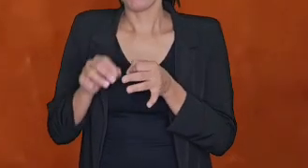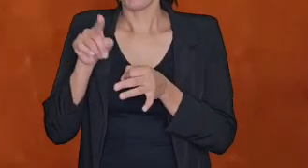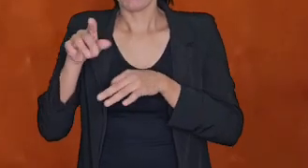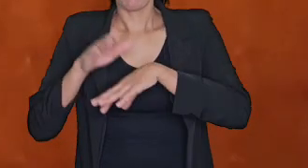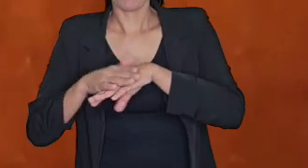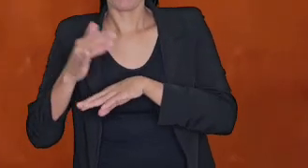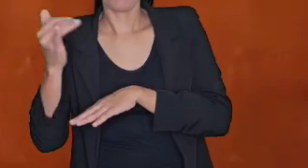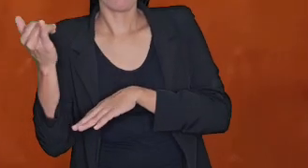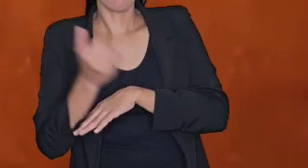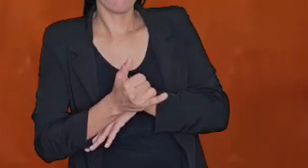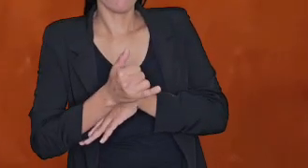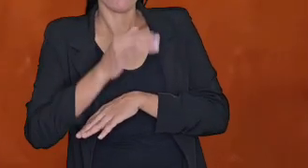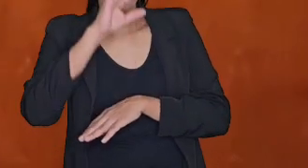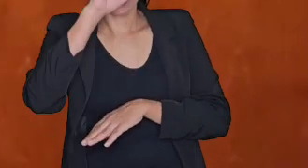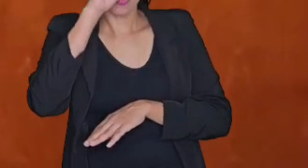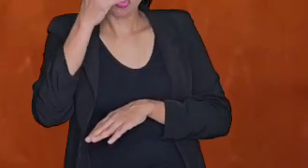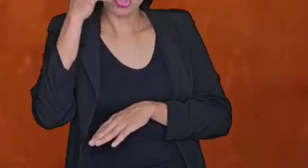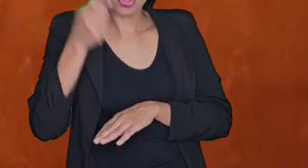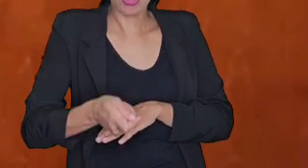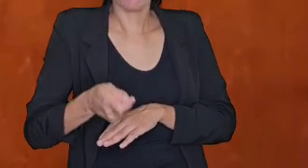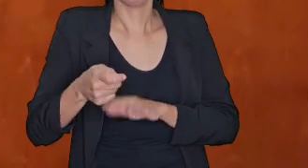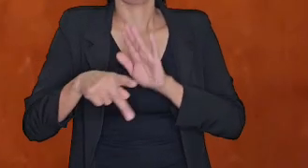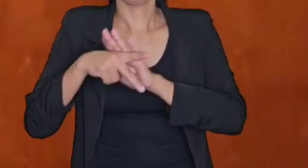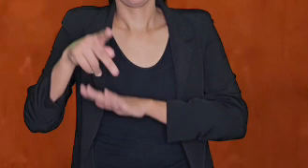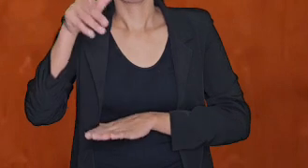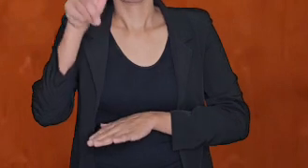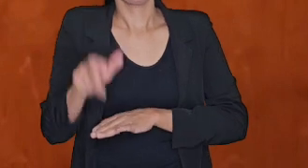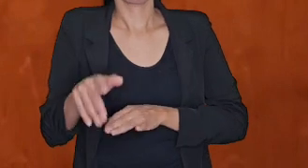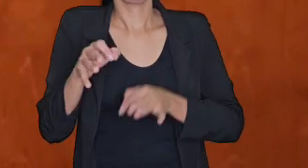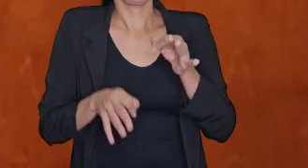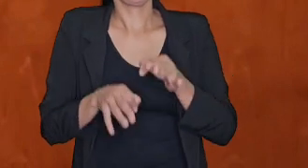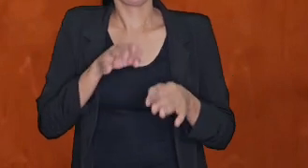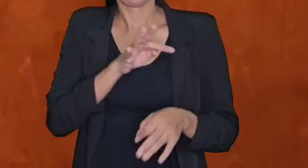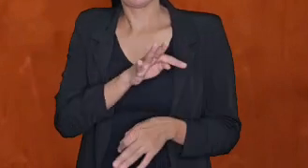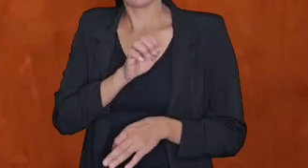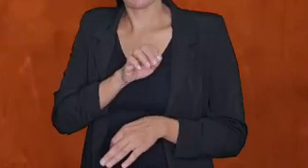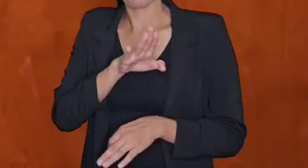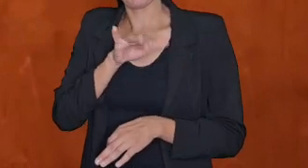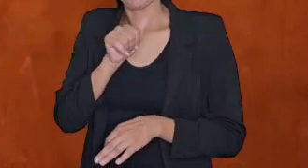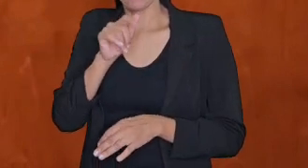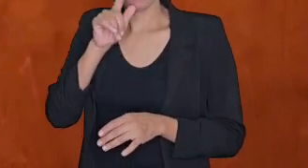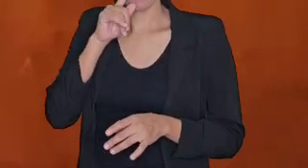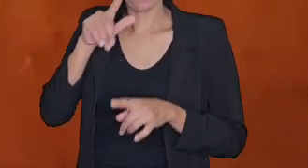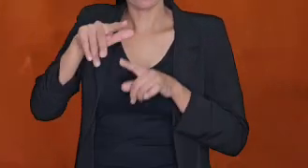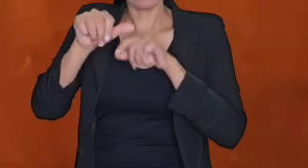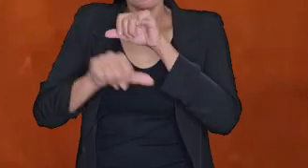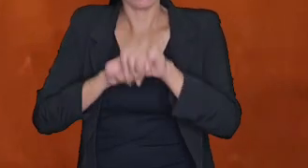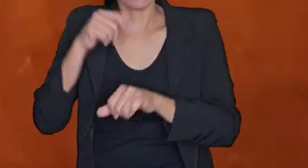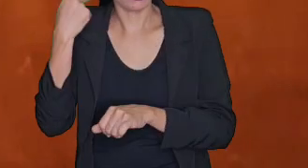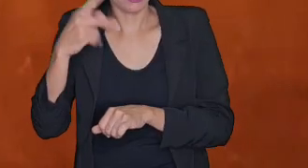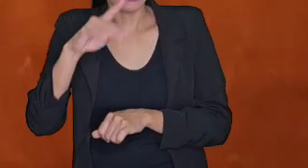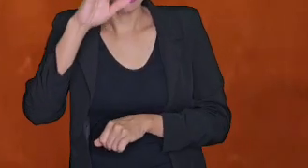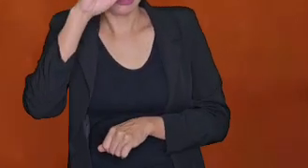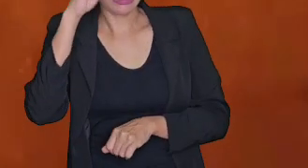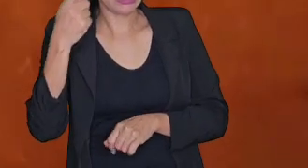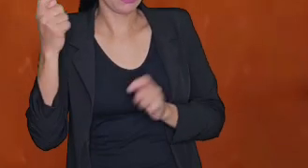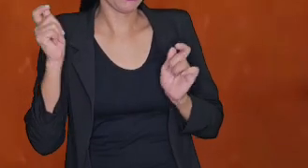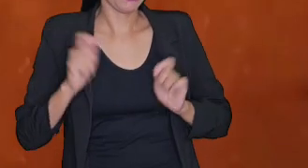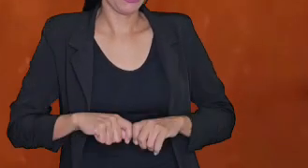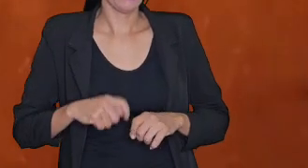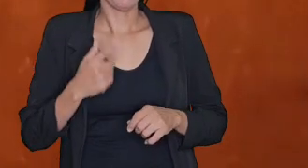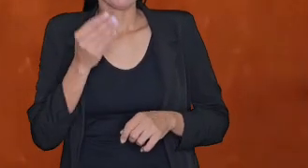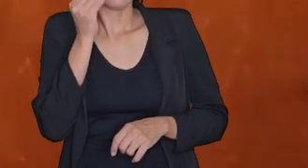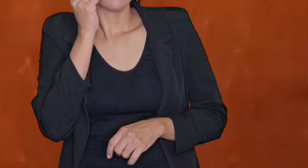Retificar extrajudicialmente aquilo que saiu do juiz, ora, tem uma decisão do juiz. Será que o tabelião pode meter a mão